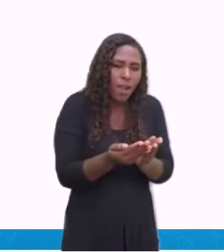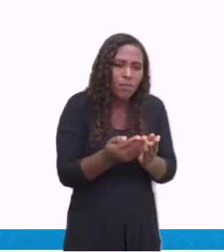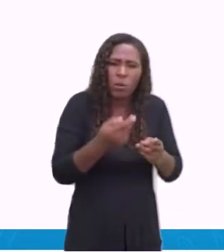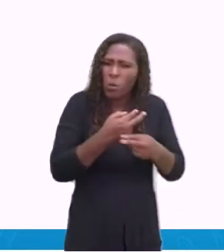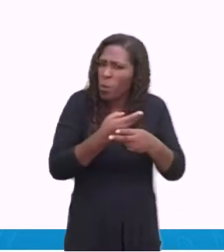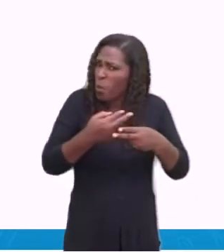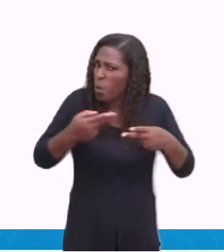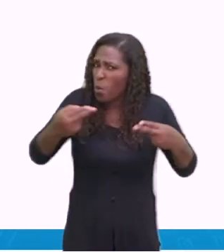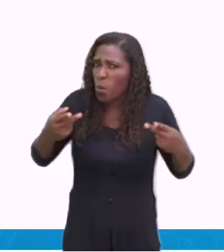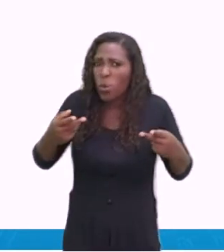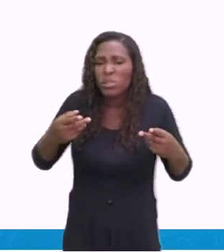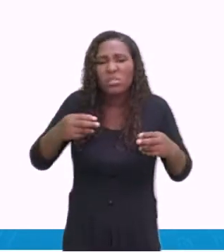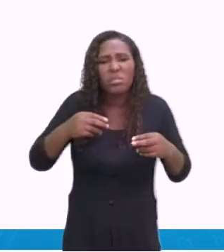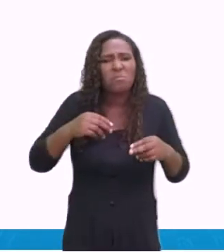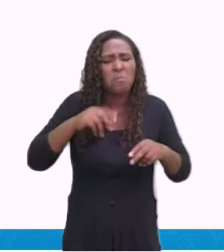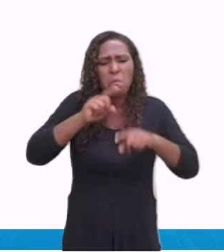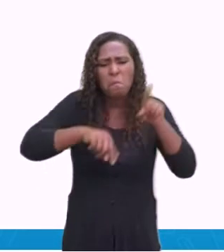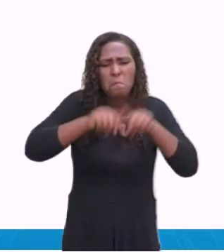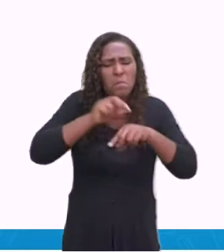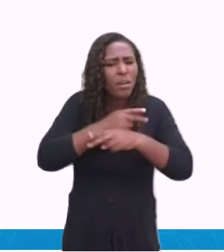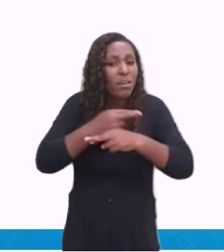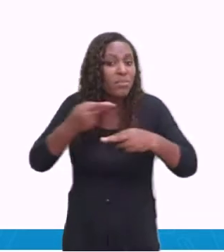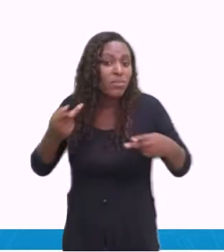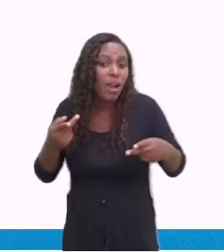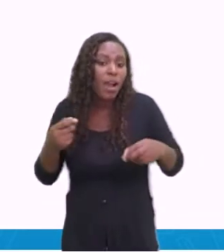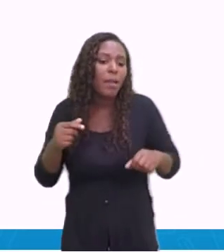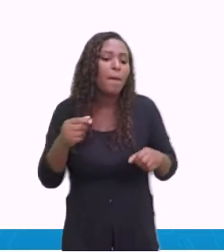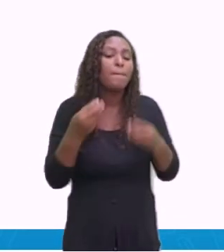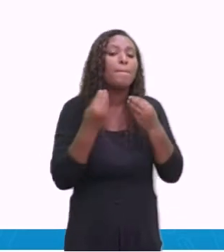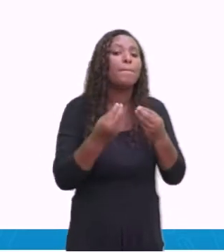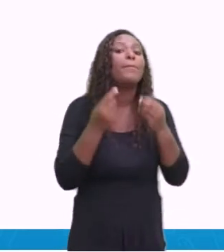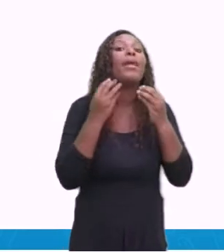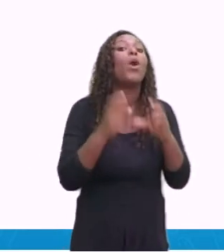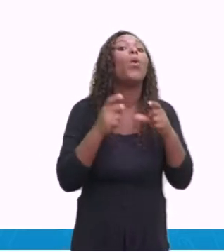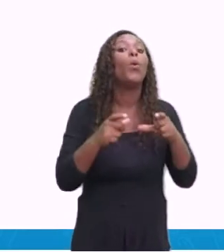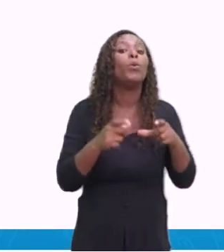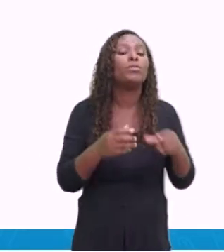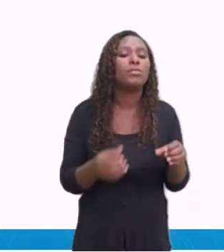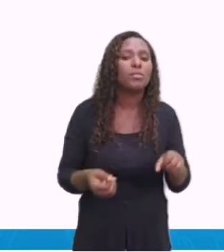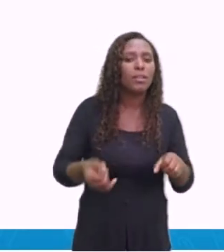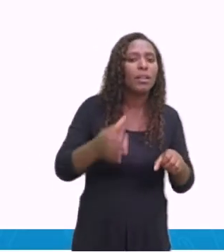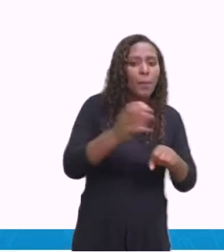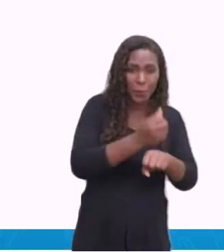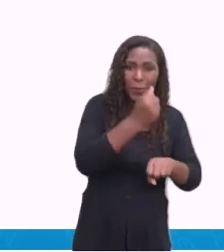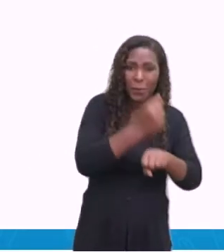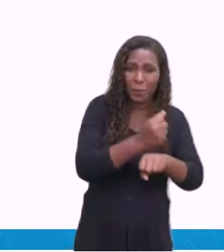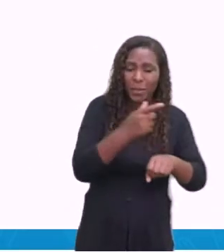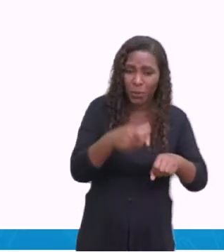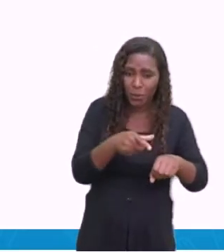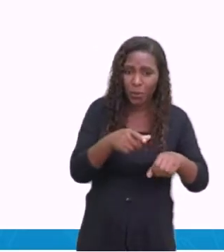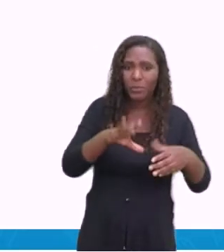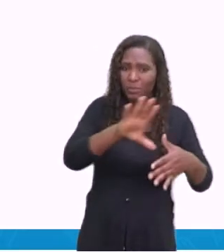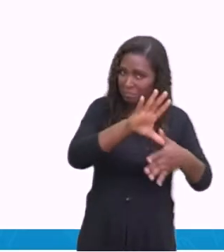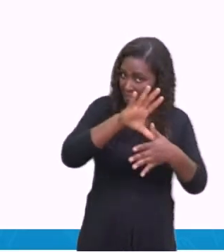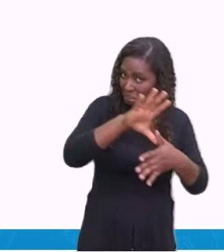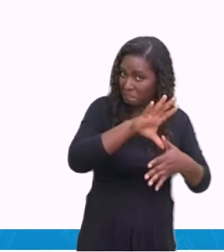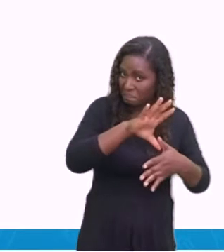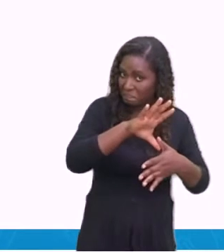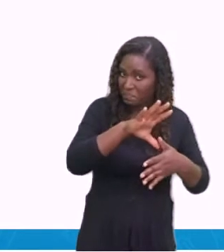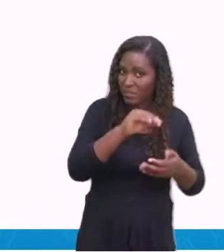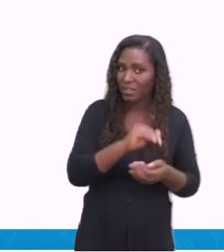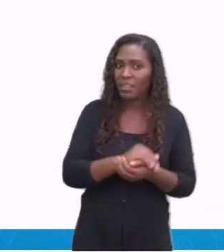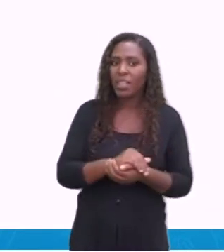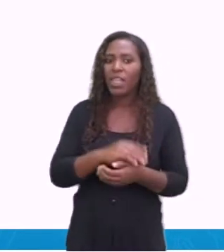aonde que retirava todos os metais, a cana, os gêneros tropicais, que é a cana e